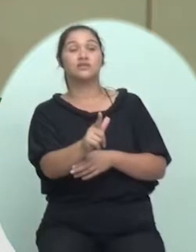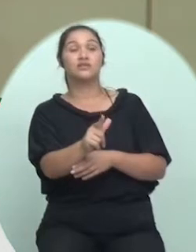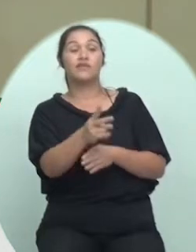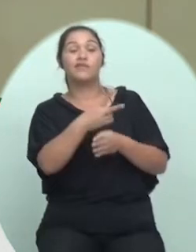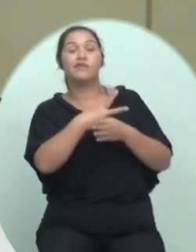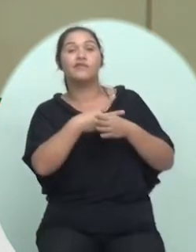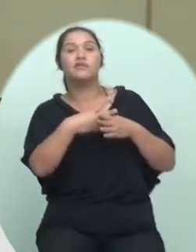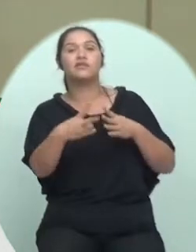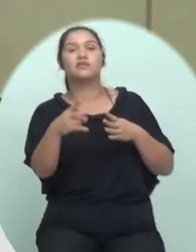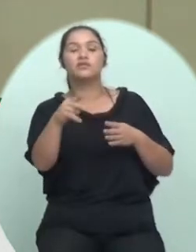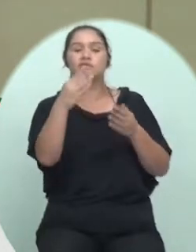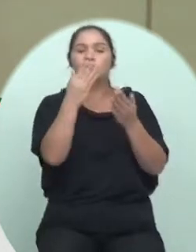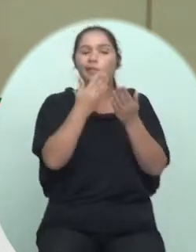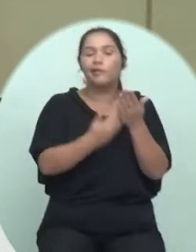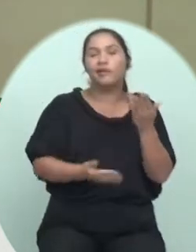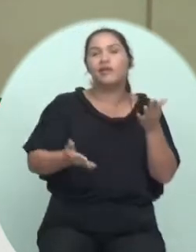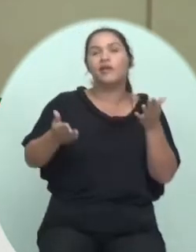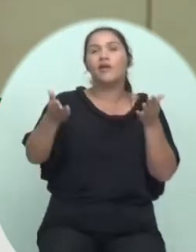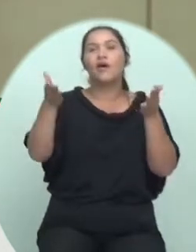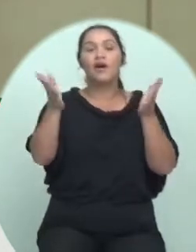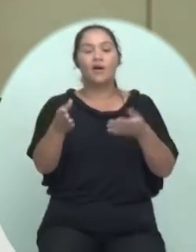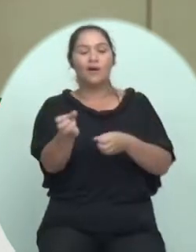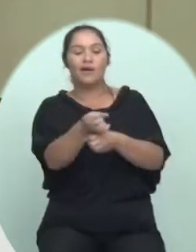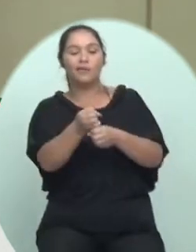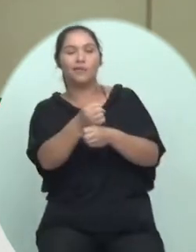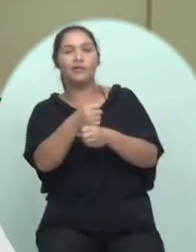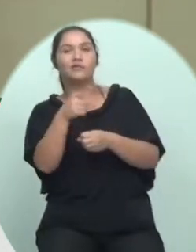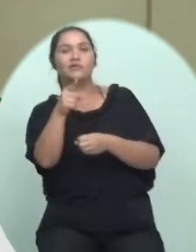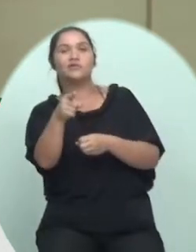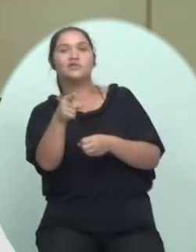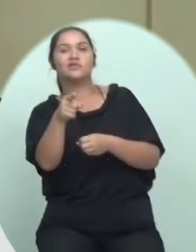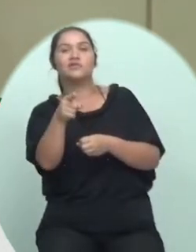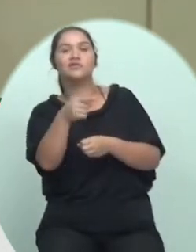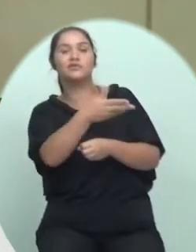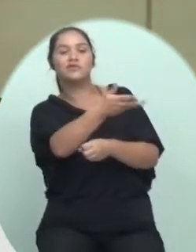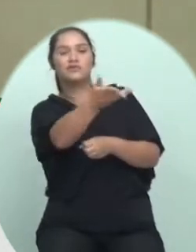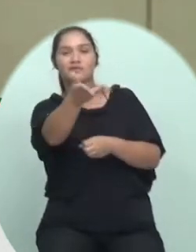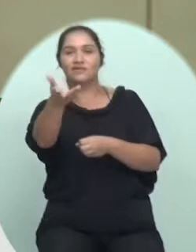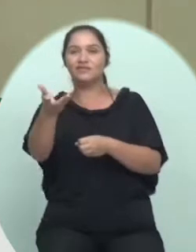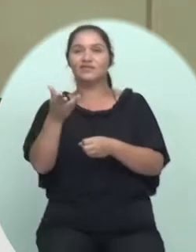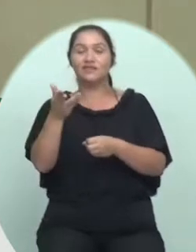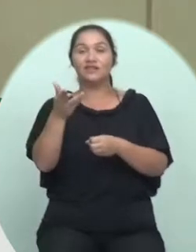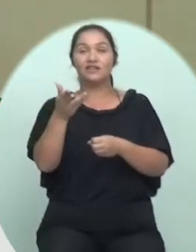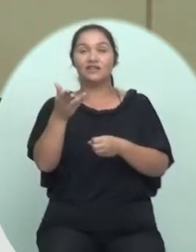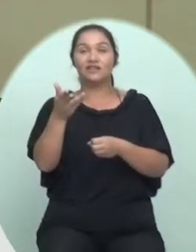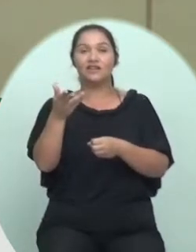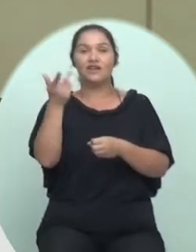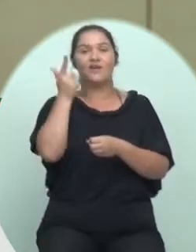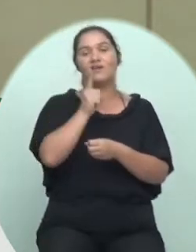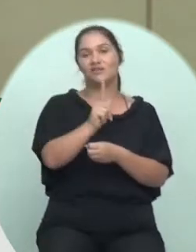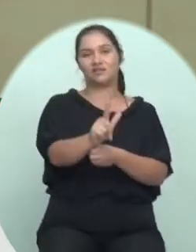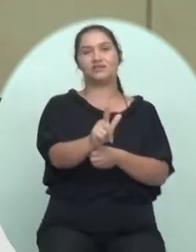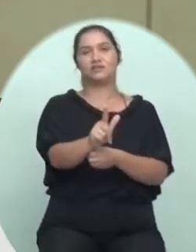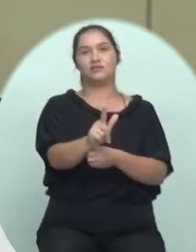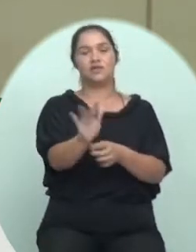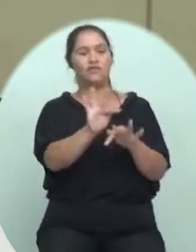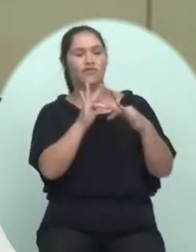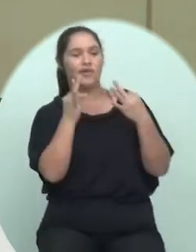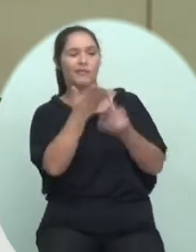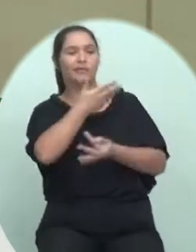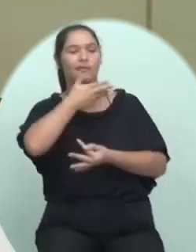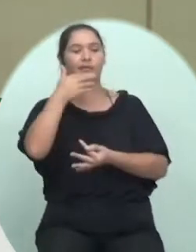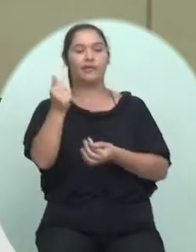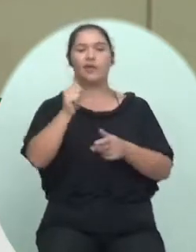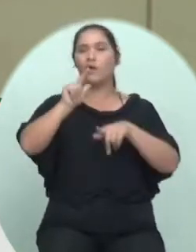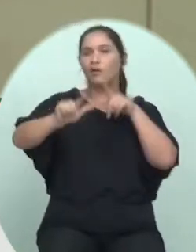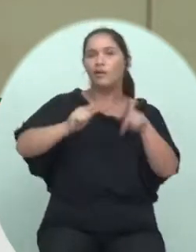alguns anos, que esse ano seja um ano de restituição família, restituição emprego,